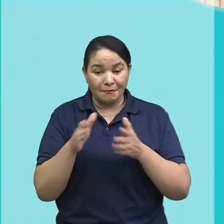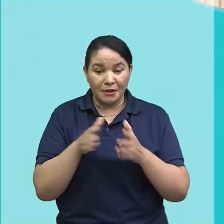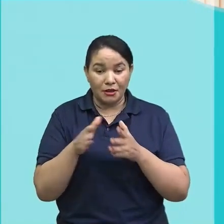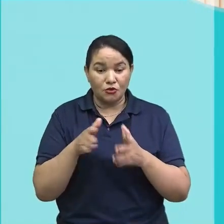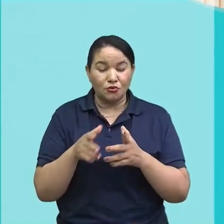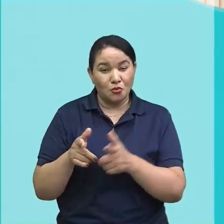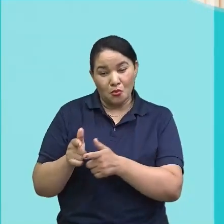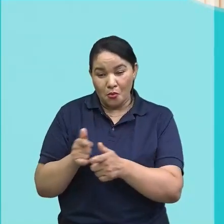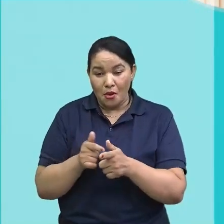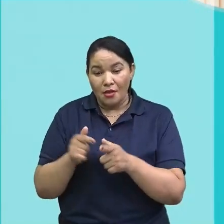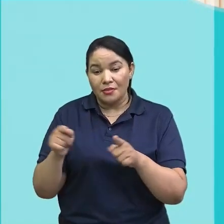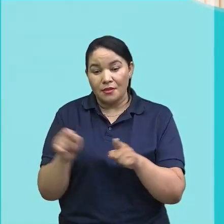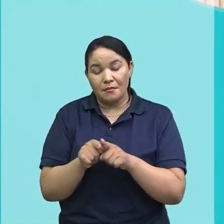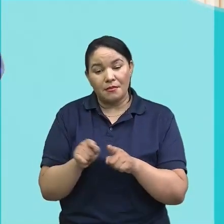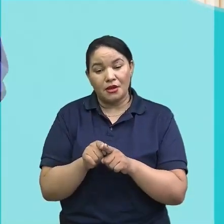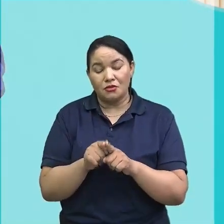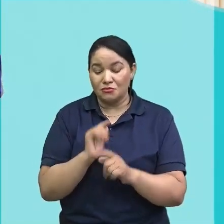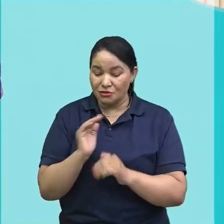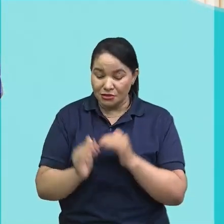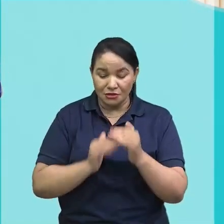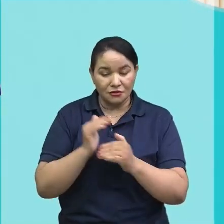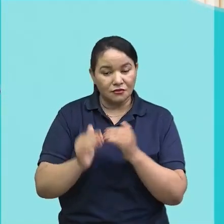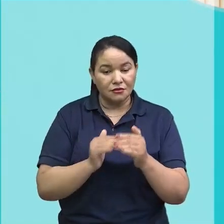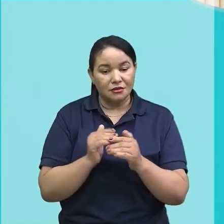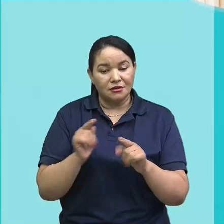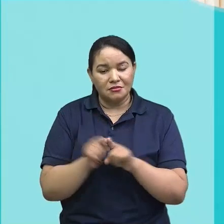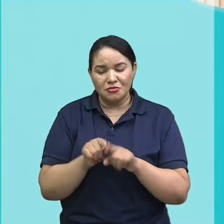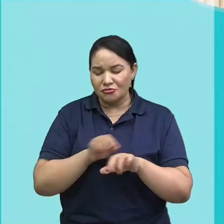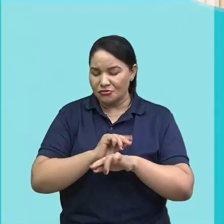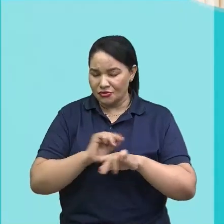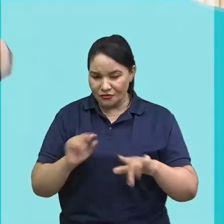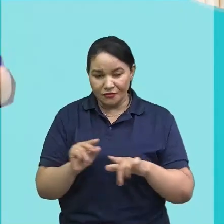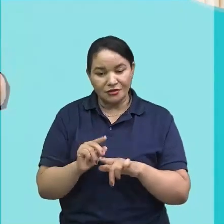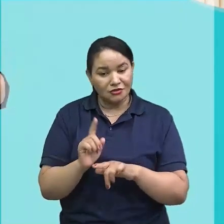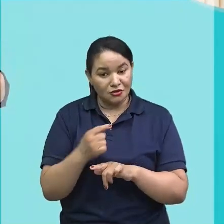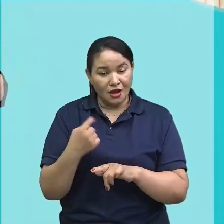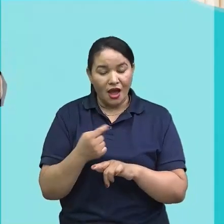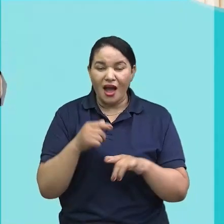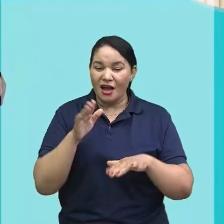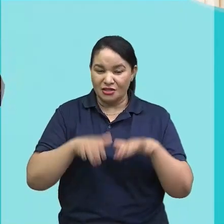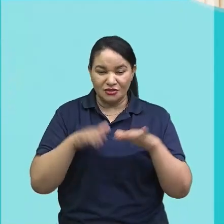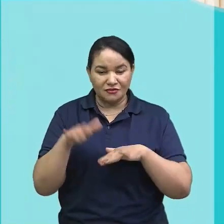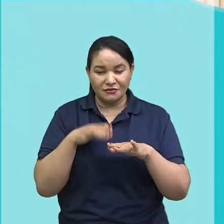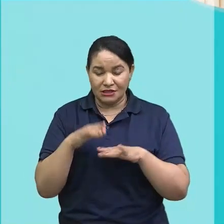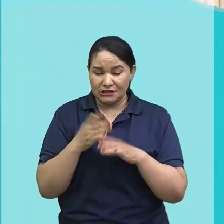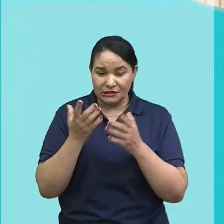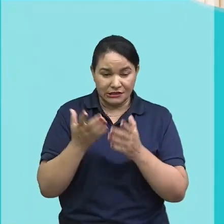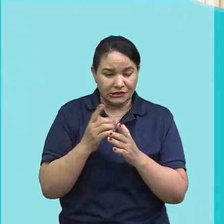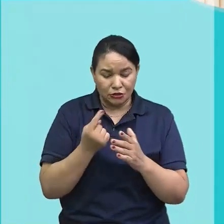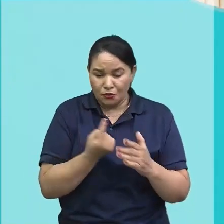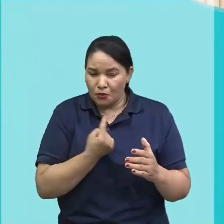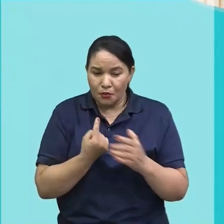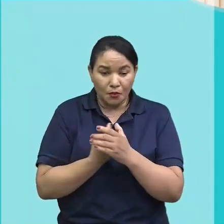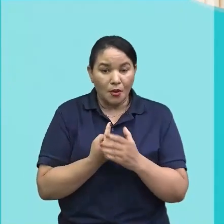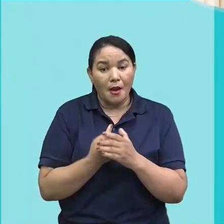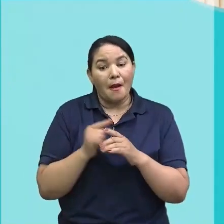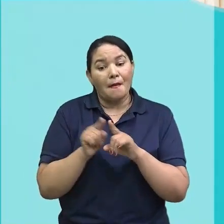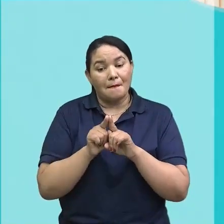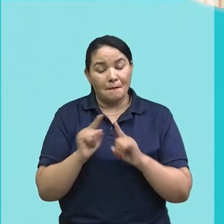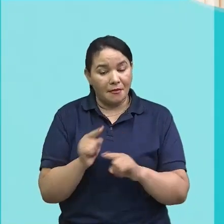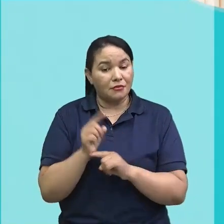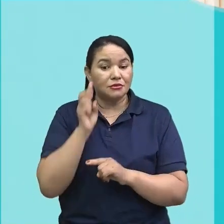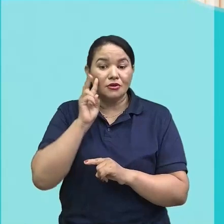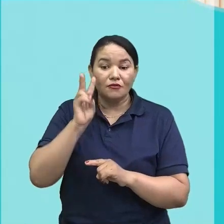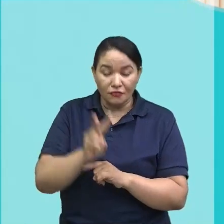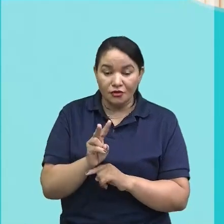do desenvolvimento. Muitas das vezes a gente fica querendo se isolar, mas você já deve ter